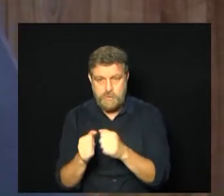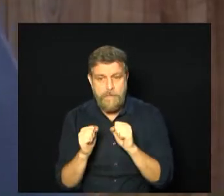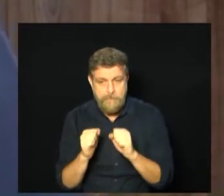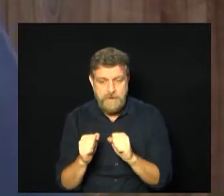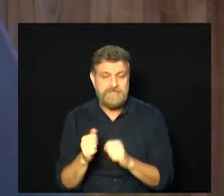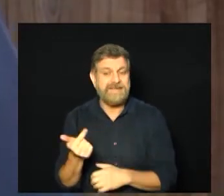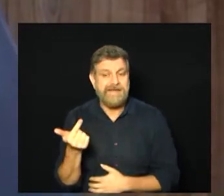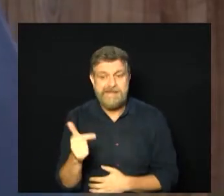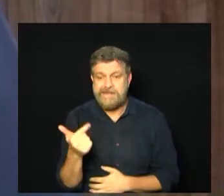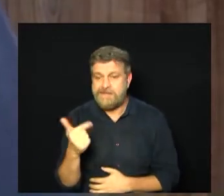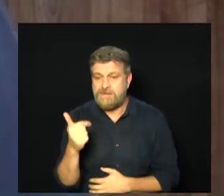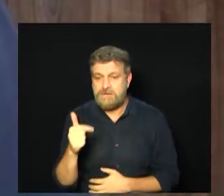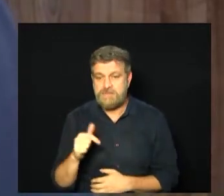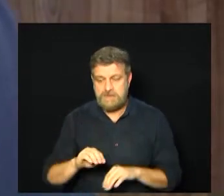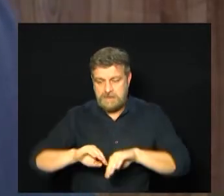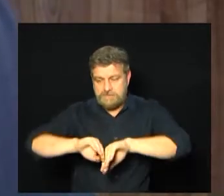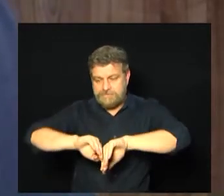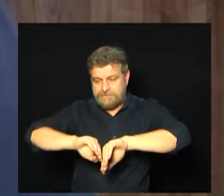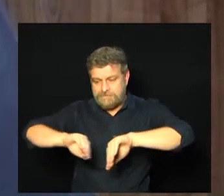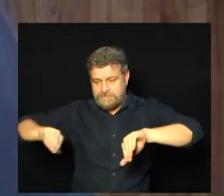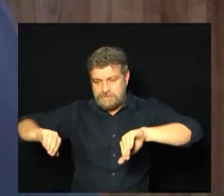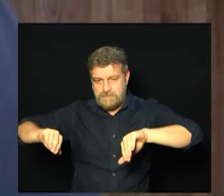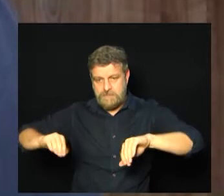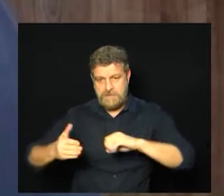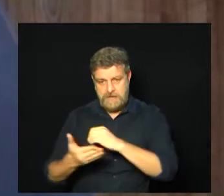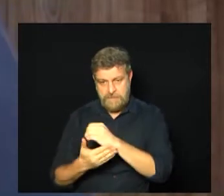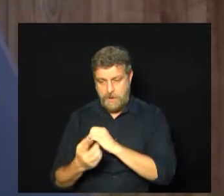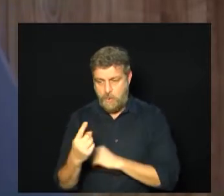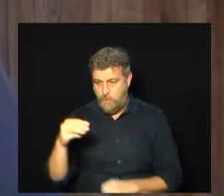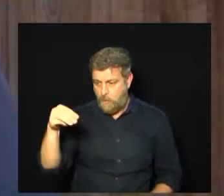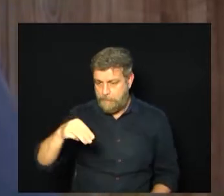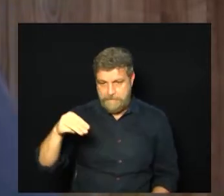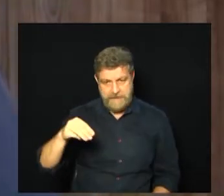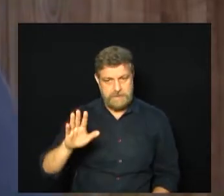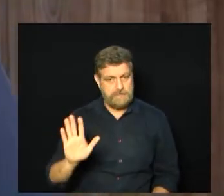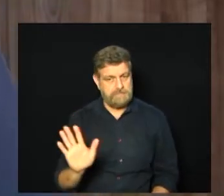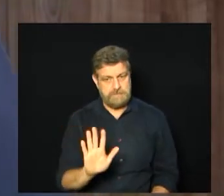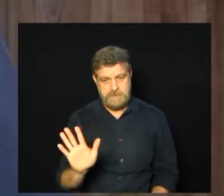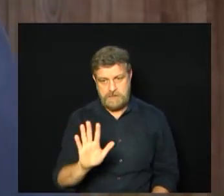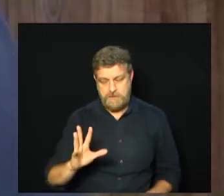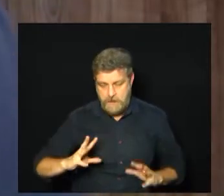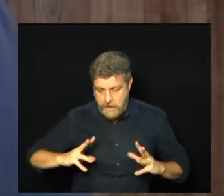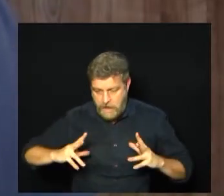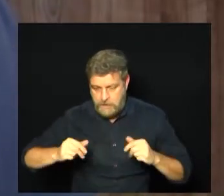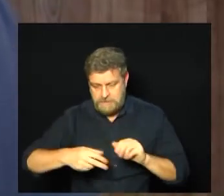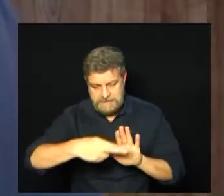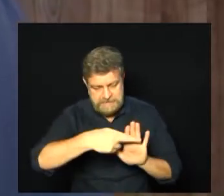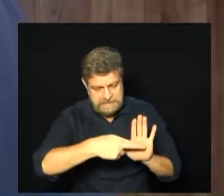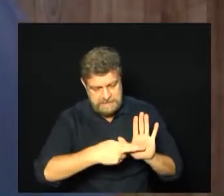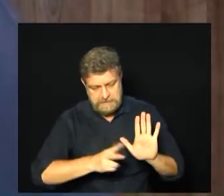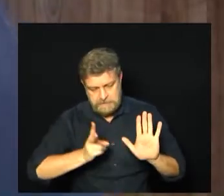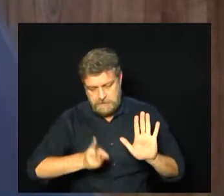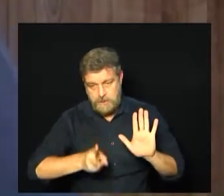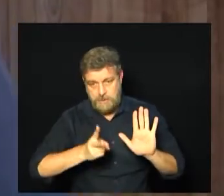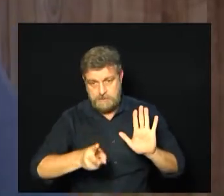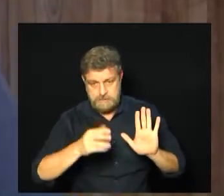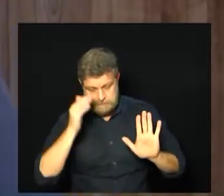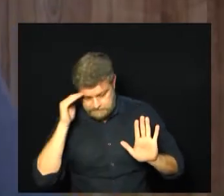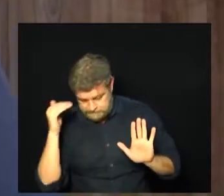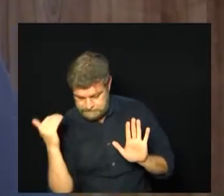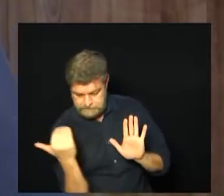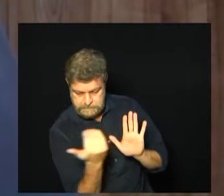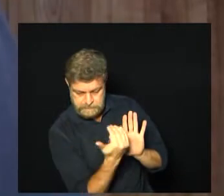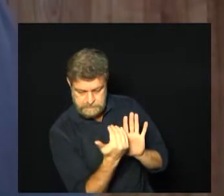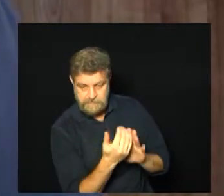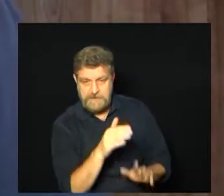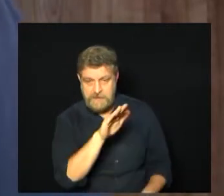há mais o distanciamento mínimo exigido nas atividades escolares. Agora, todos os demais protocolos, eles continuam em observância. Então,